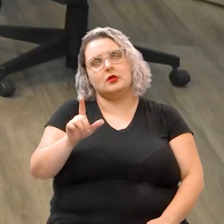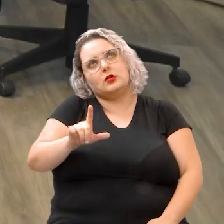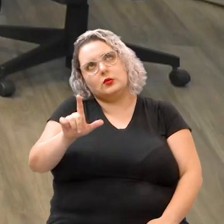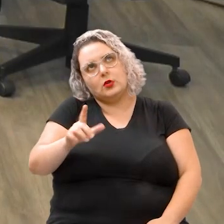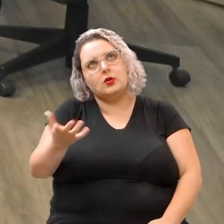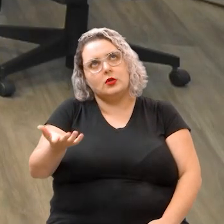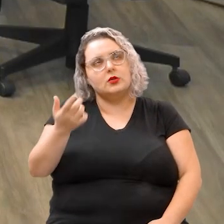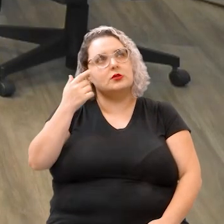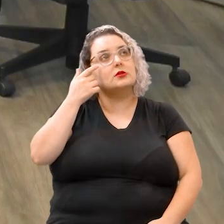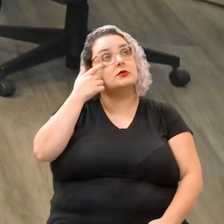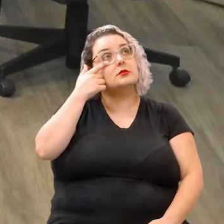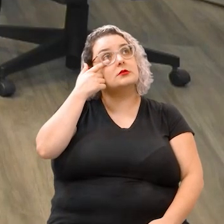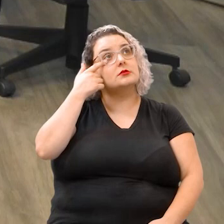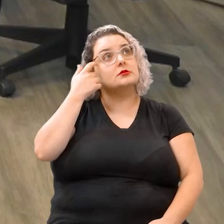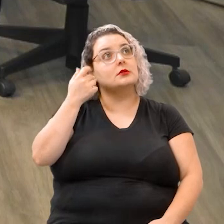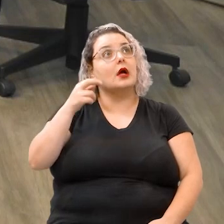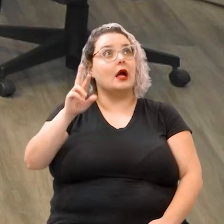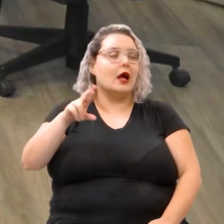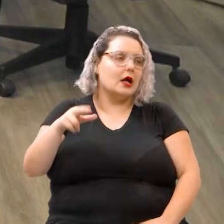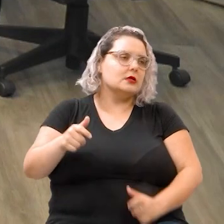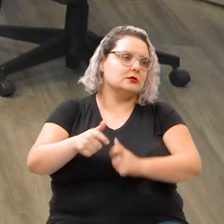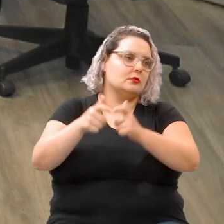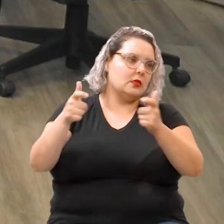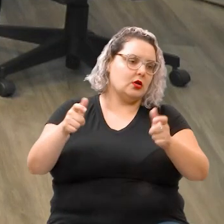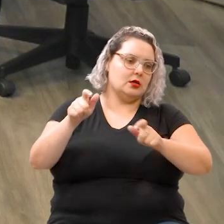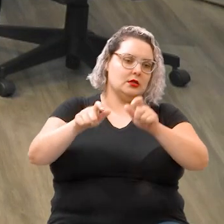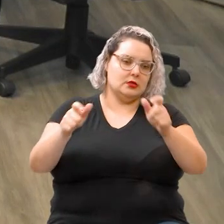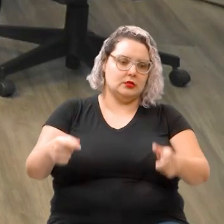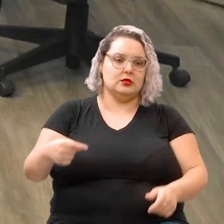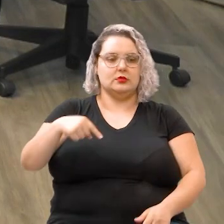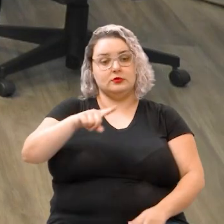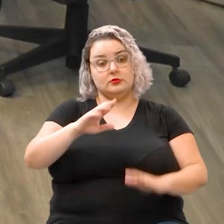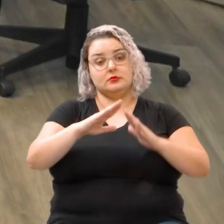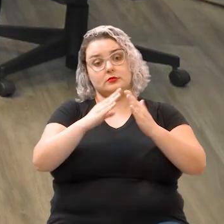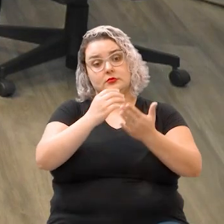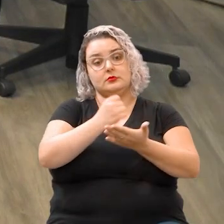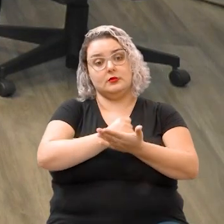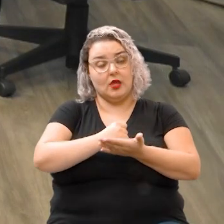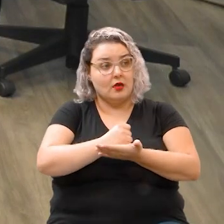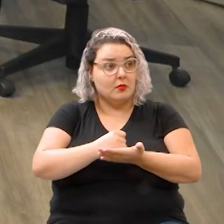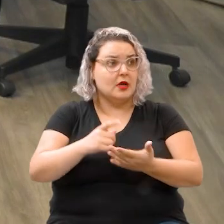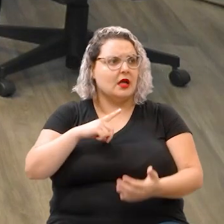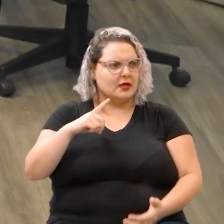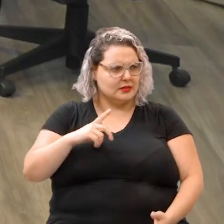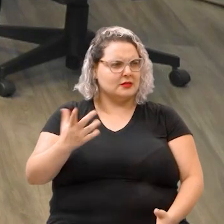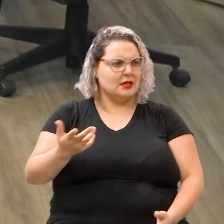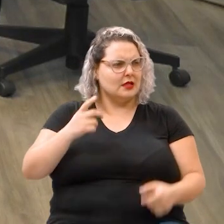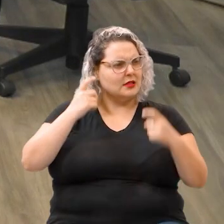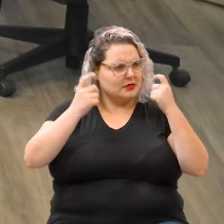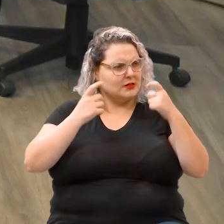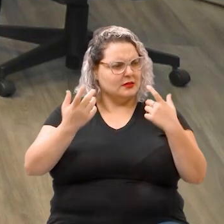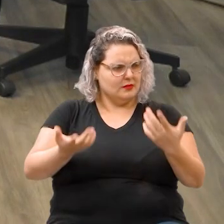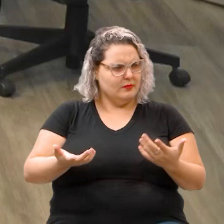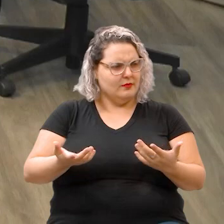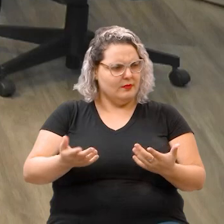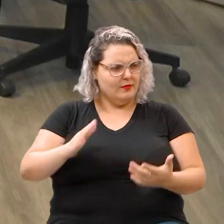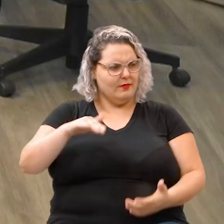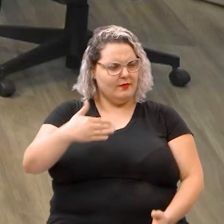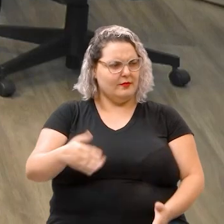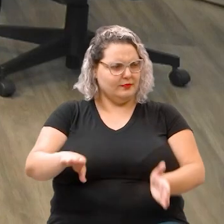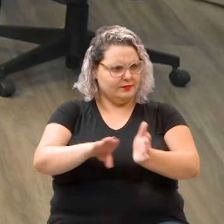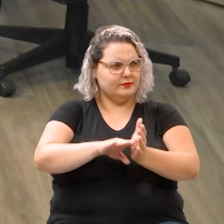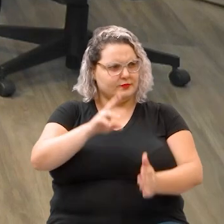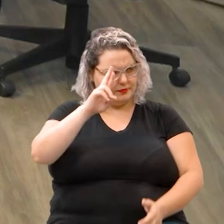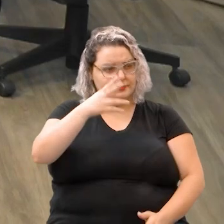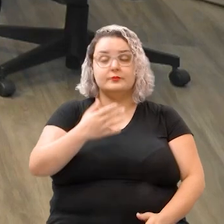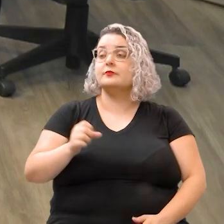claro, o motivo maior das pessoas irem até a farmácia, mas também tem essa questão, essa preocupação quando chegam até o